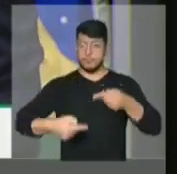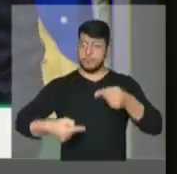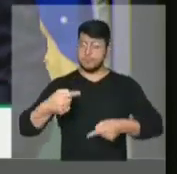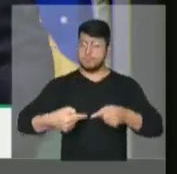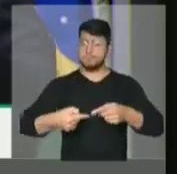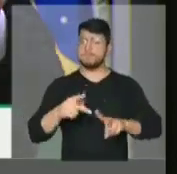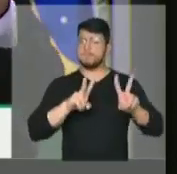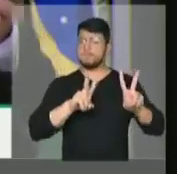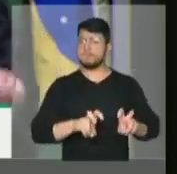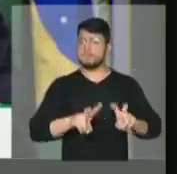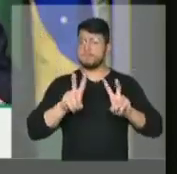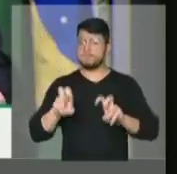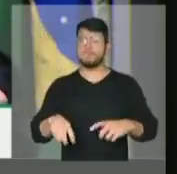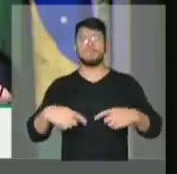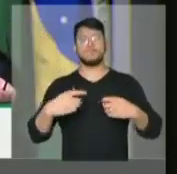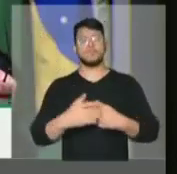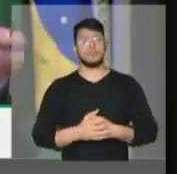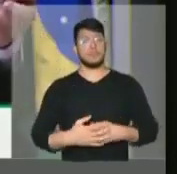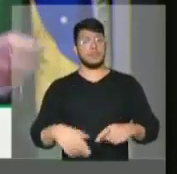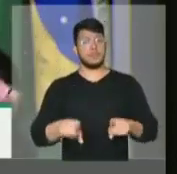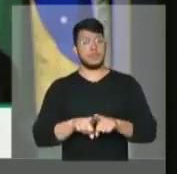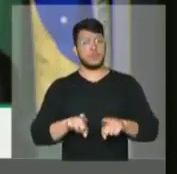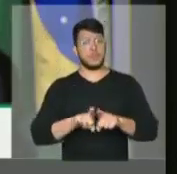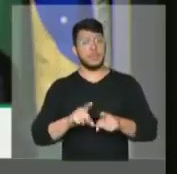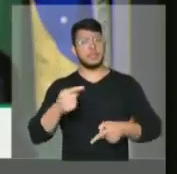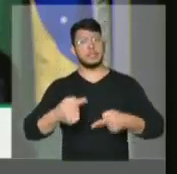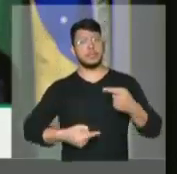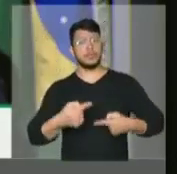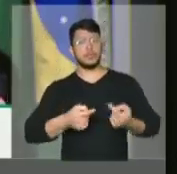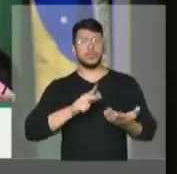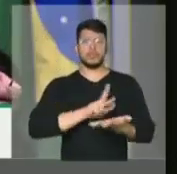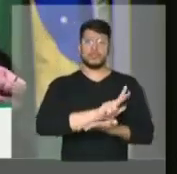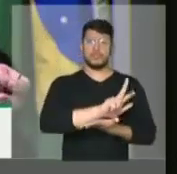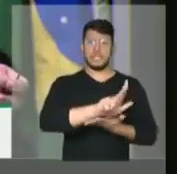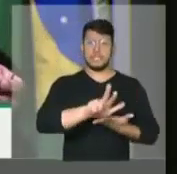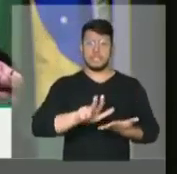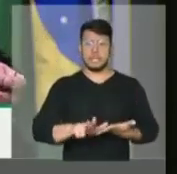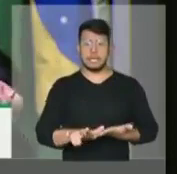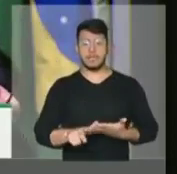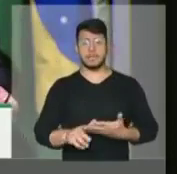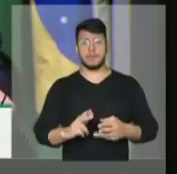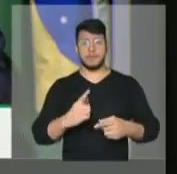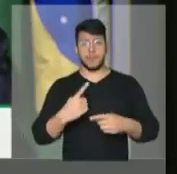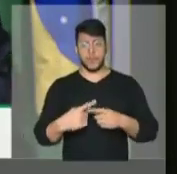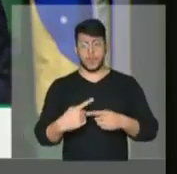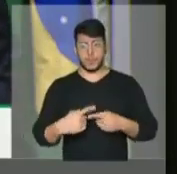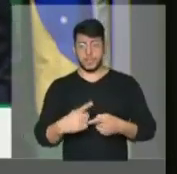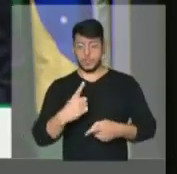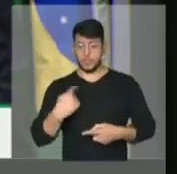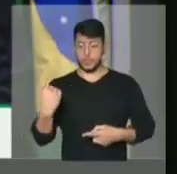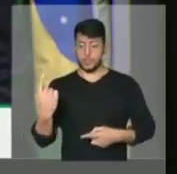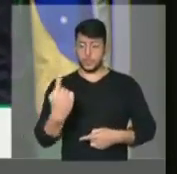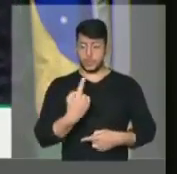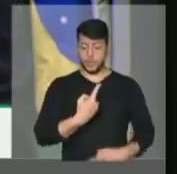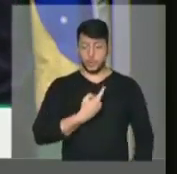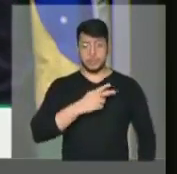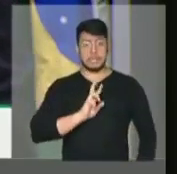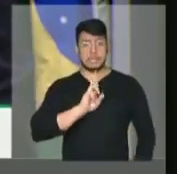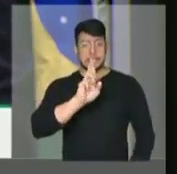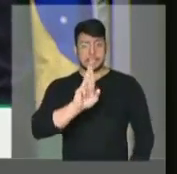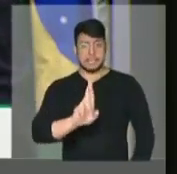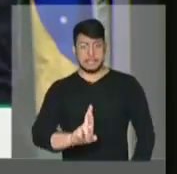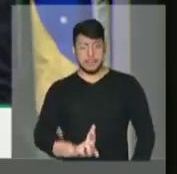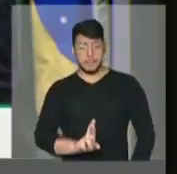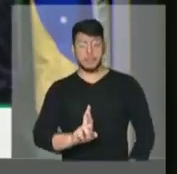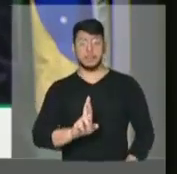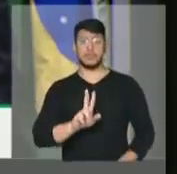ideias, tem de se discutir diversidades, exatamente para que a gente, como representante que